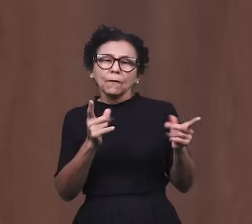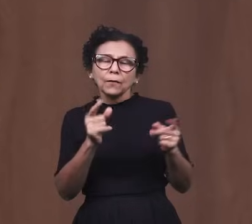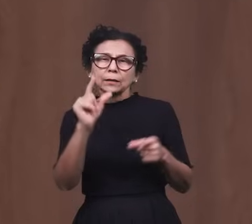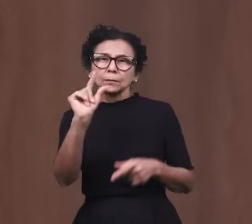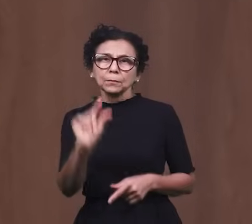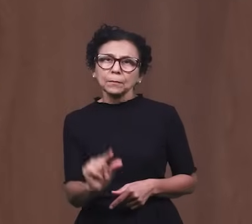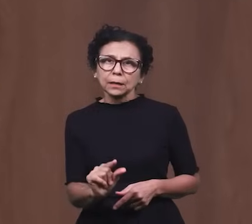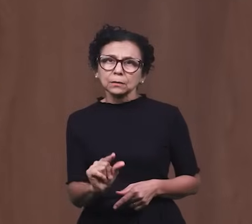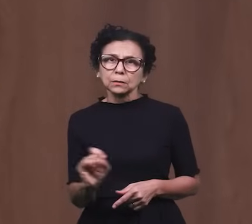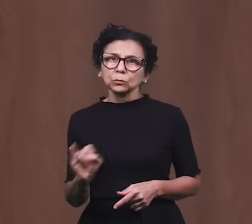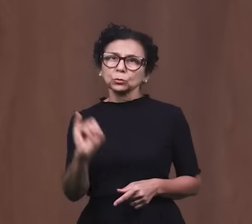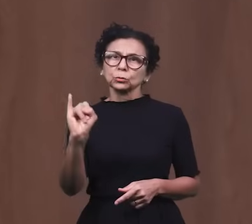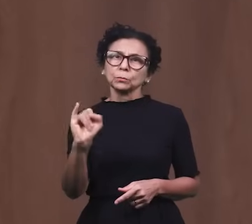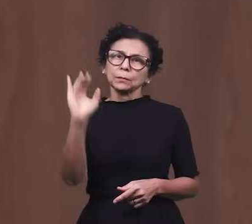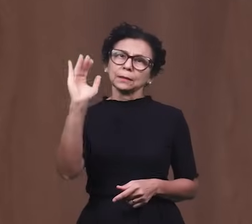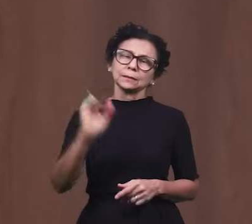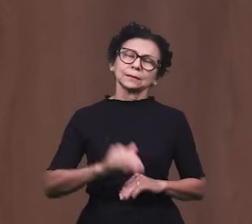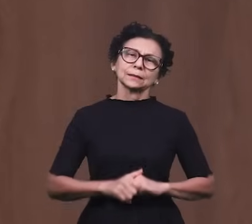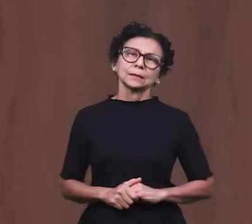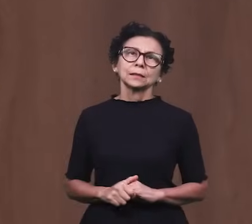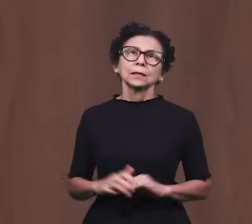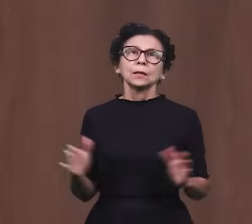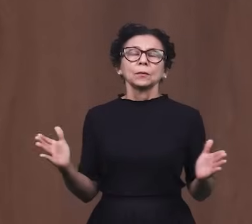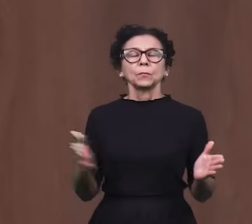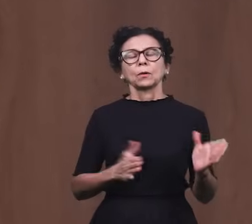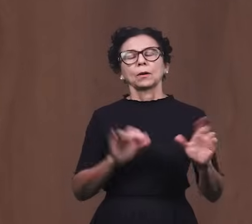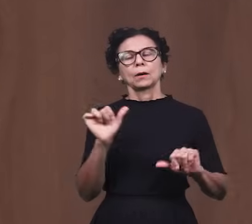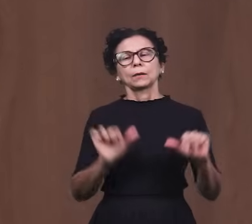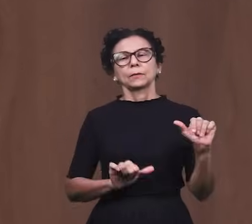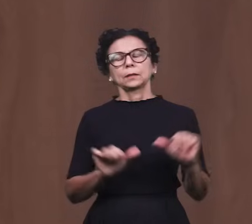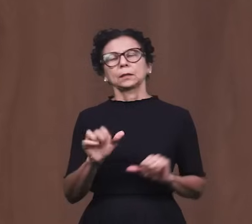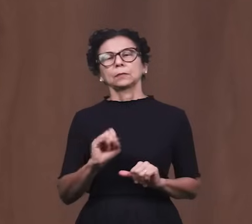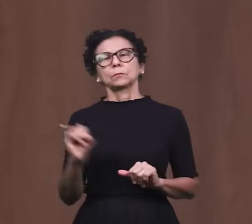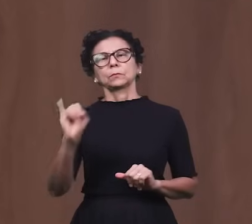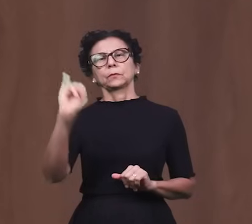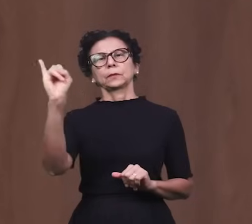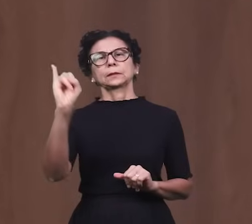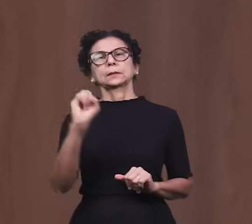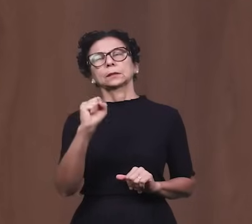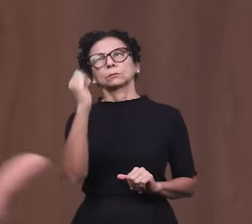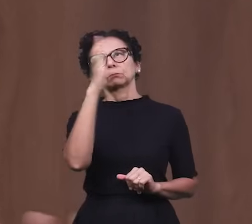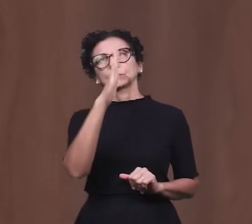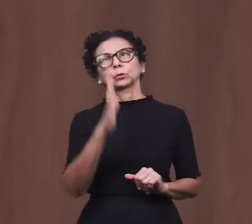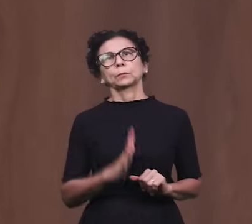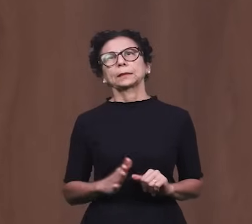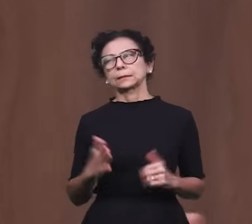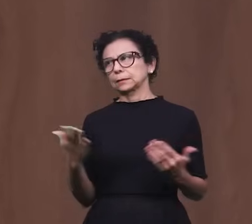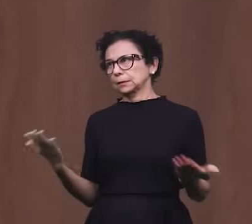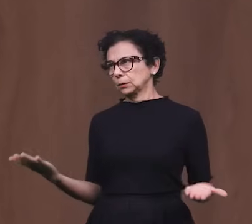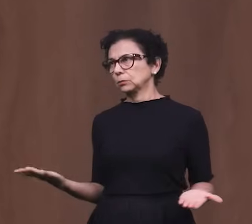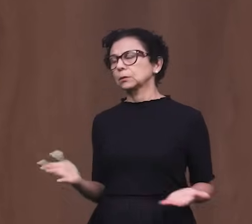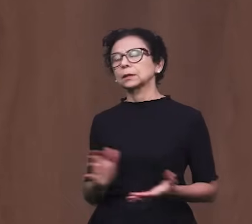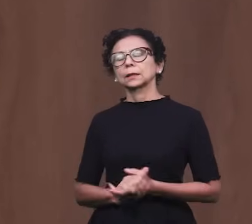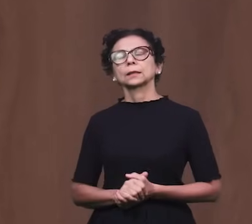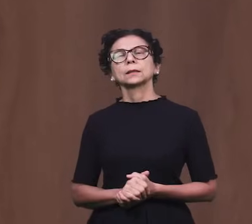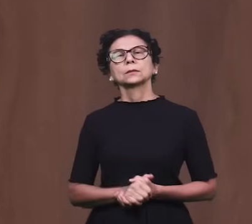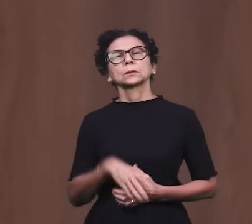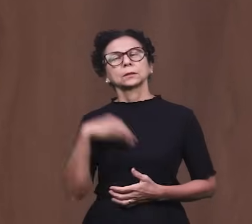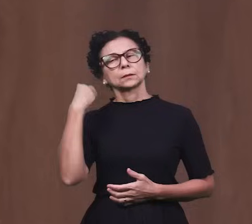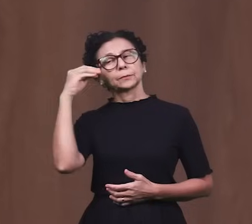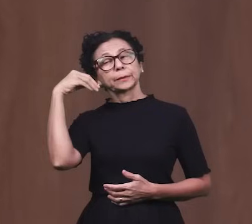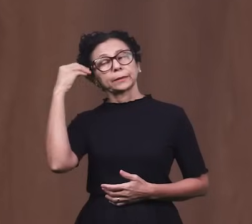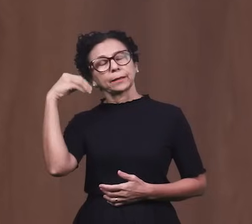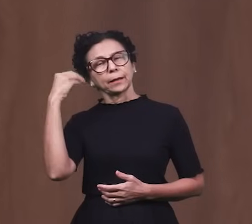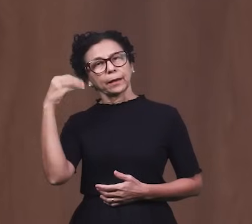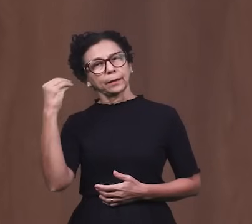tem uma menor quantidade. Mas não é essa a abordagem que nós fazemos. Quando nós analisamos inflação na prática, e o Brasil, como o pastor bem citou, já tem um